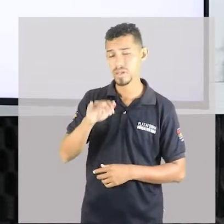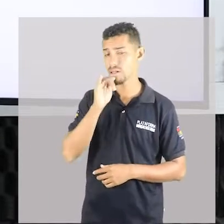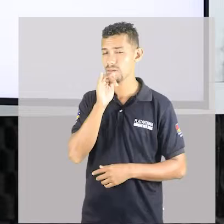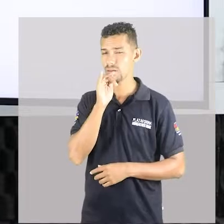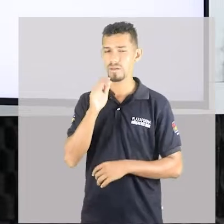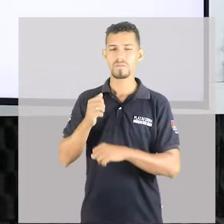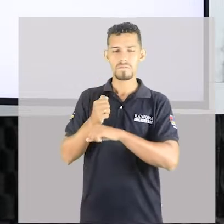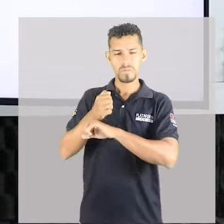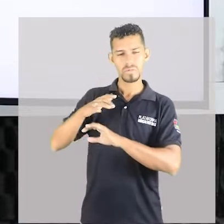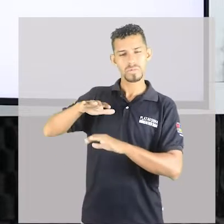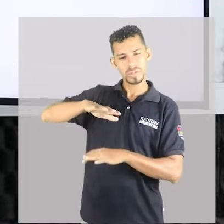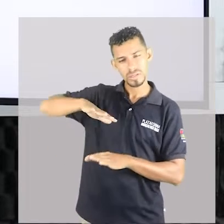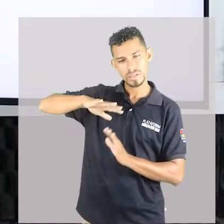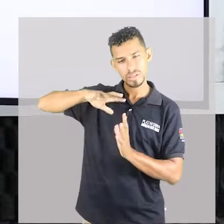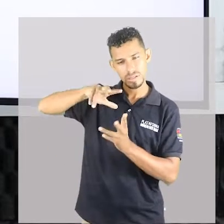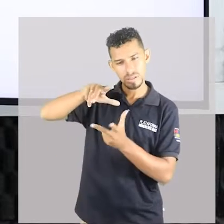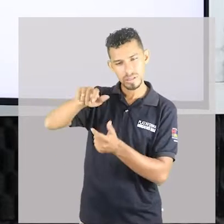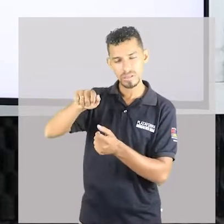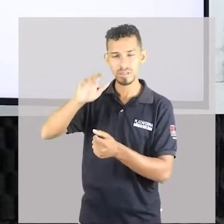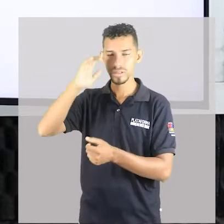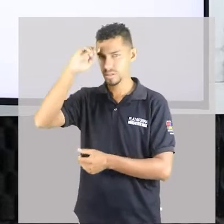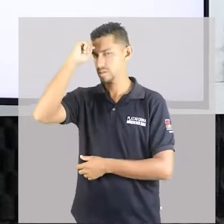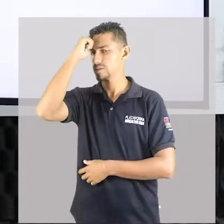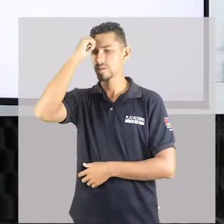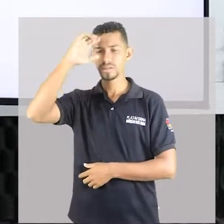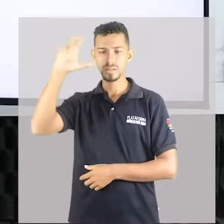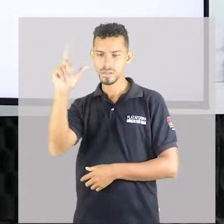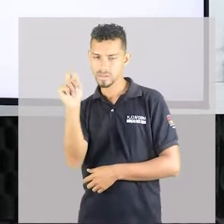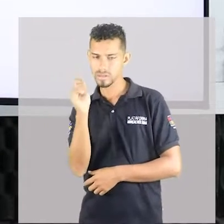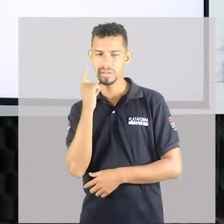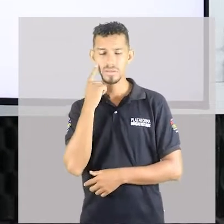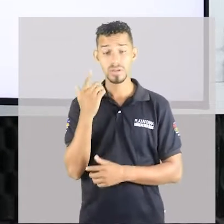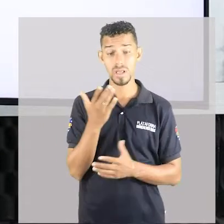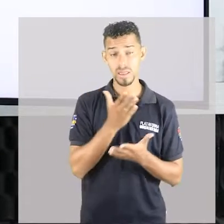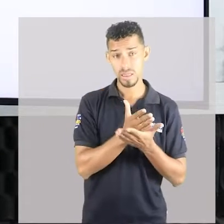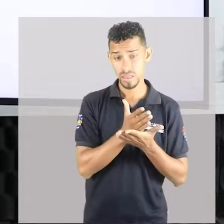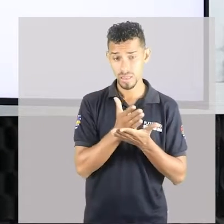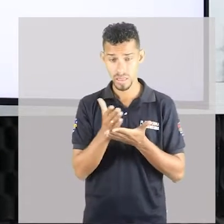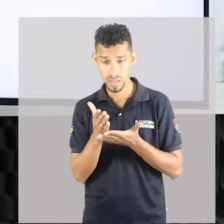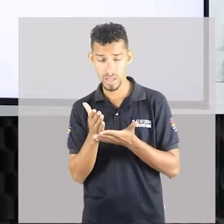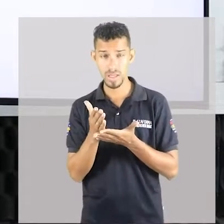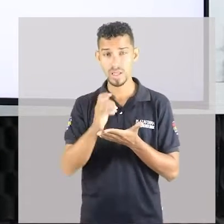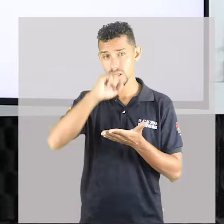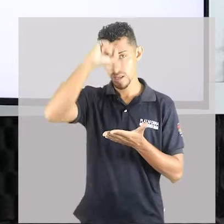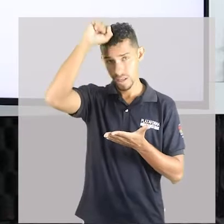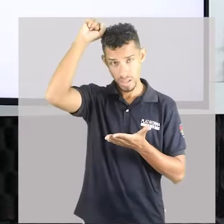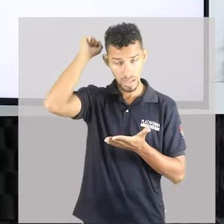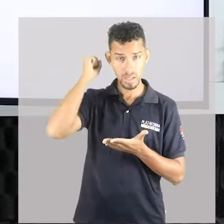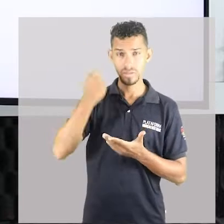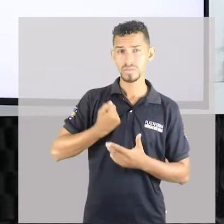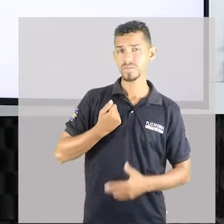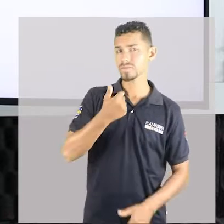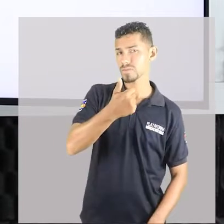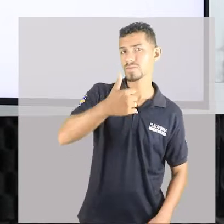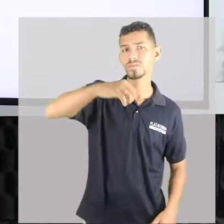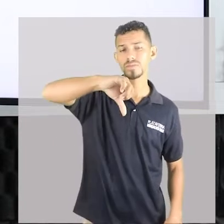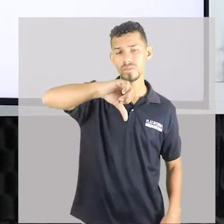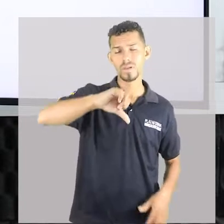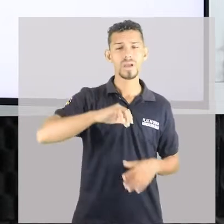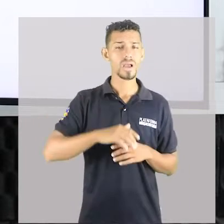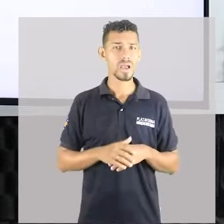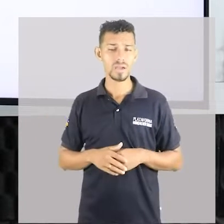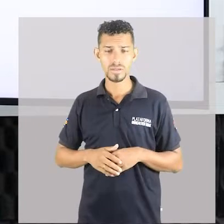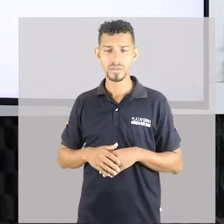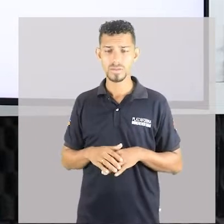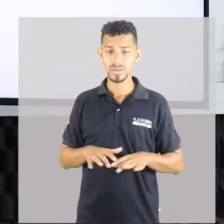a partir da segunda metade do século XIX. Então, olha só, as duas nações, naquele